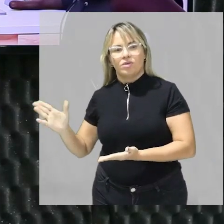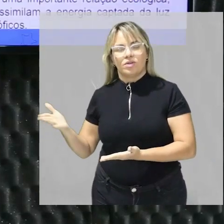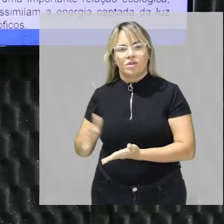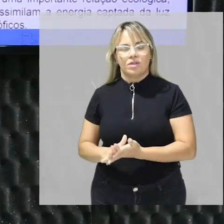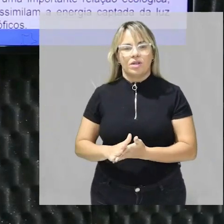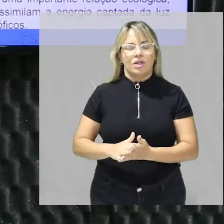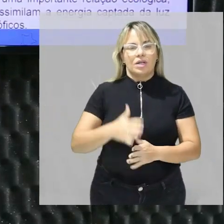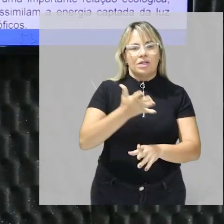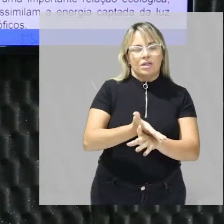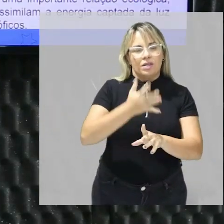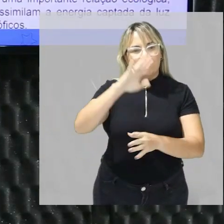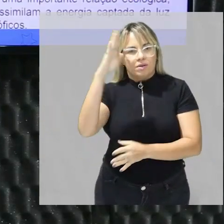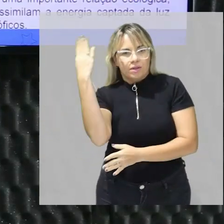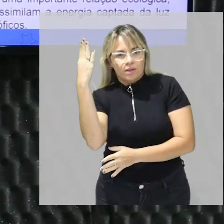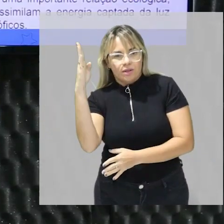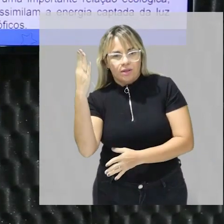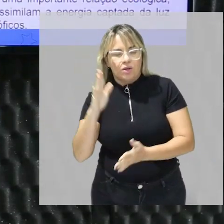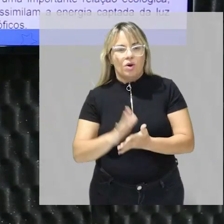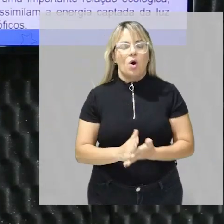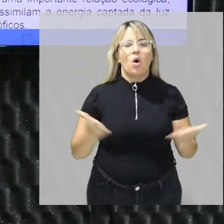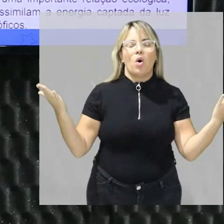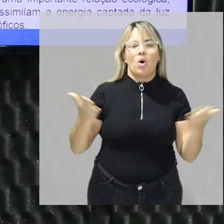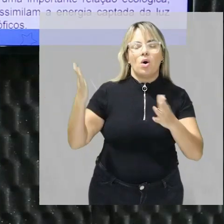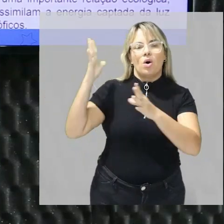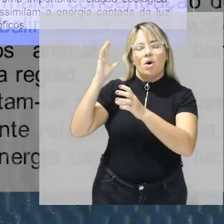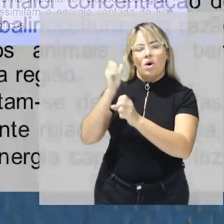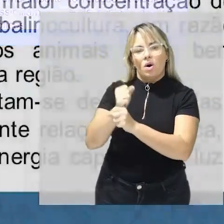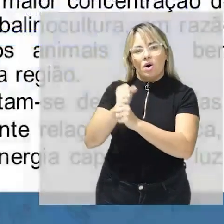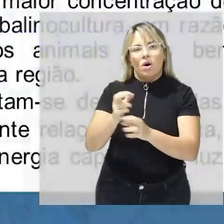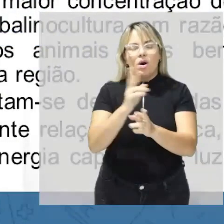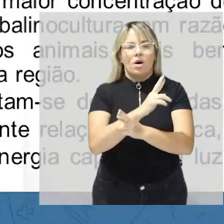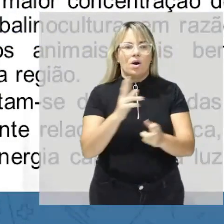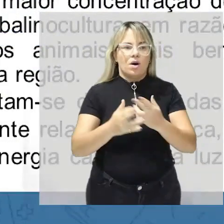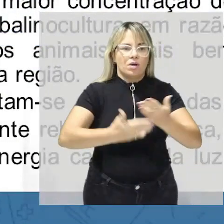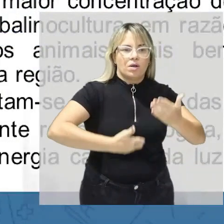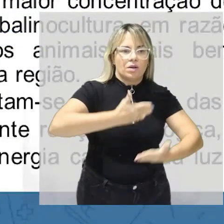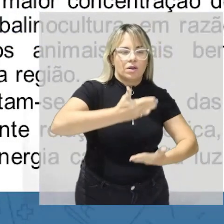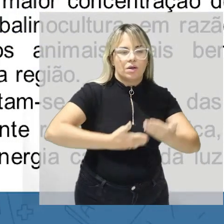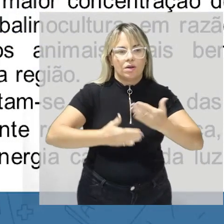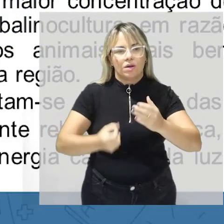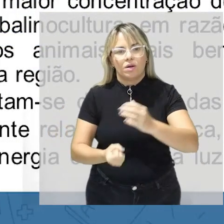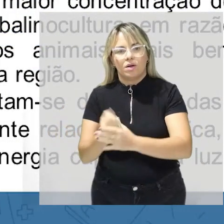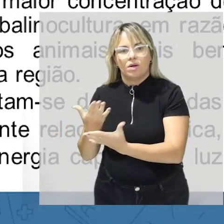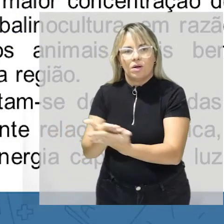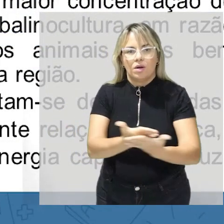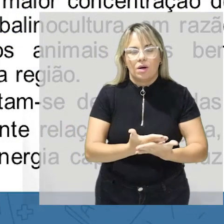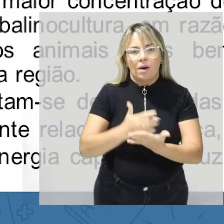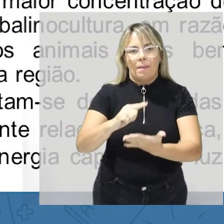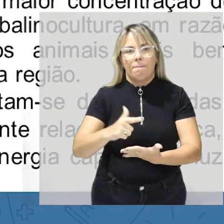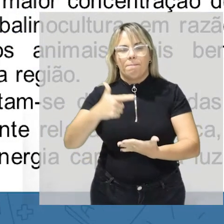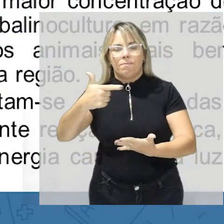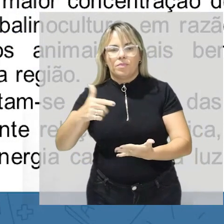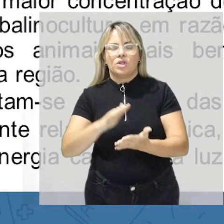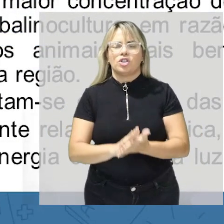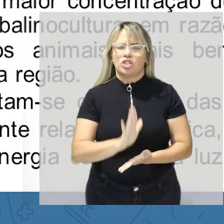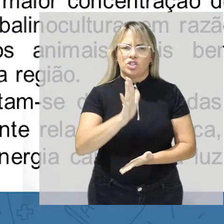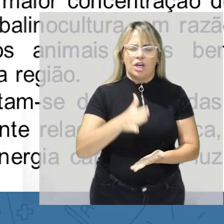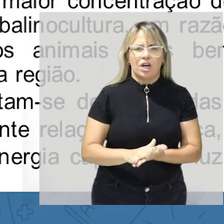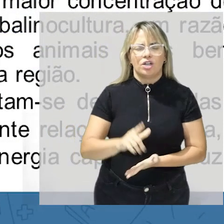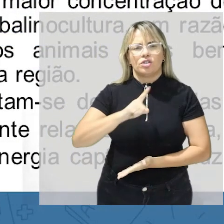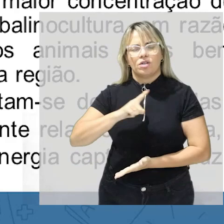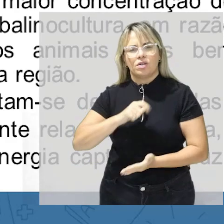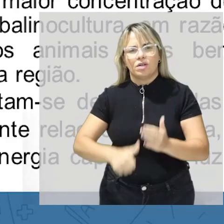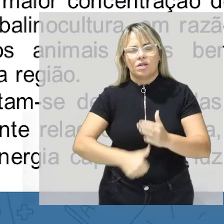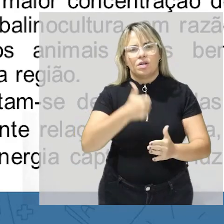Biologia e hoje nós vamos aqui revisar um pouco sobre relações ecológicas, agora parte 2. Nós já tivemos uma primeira aula onde a gente